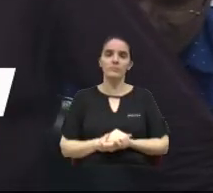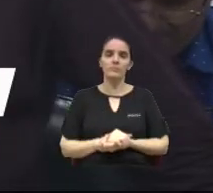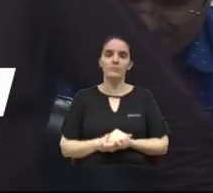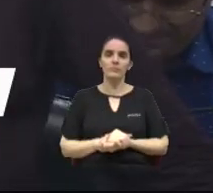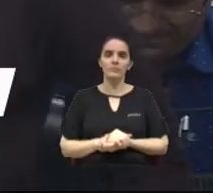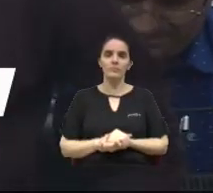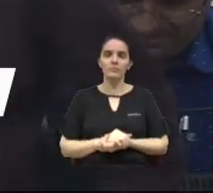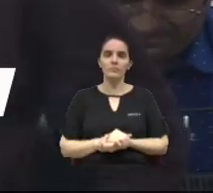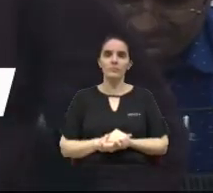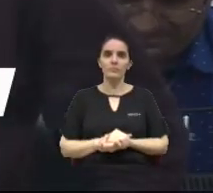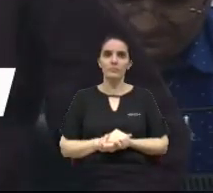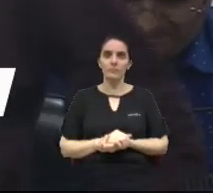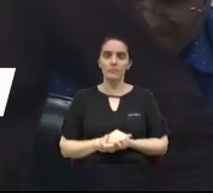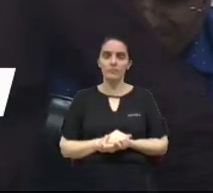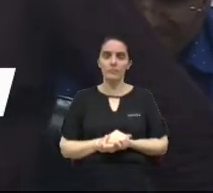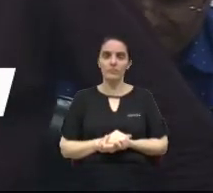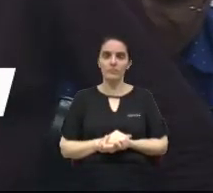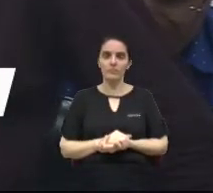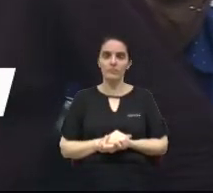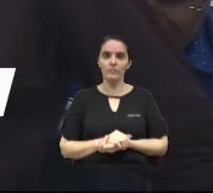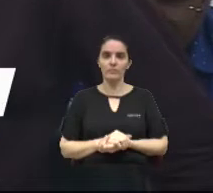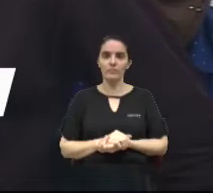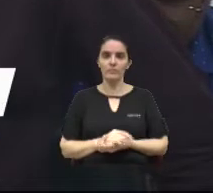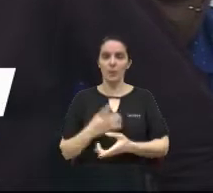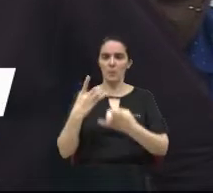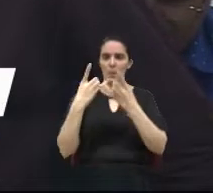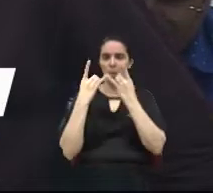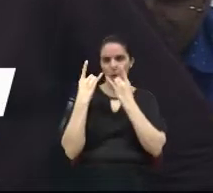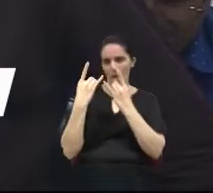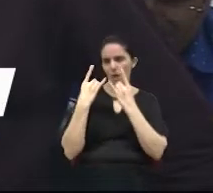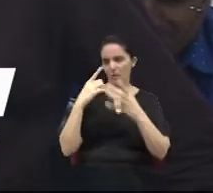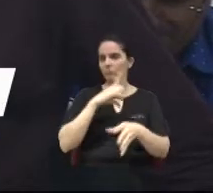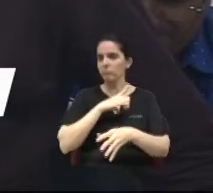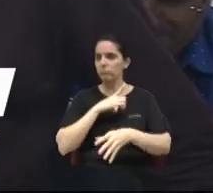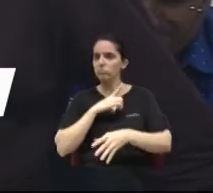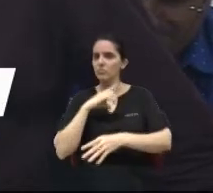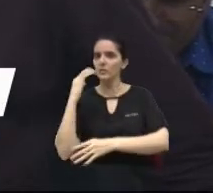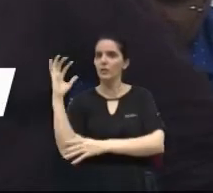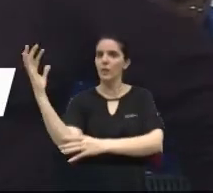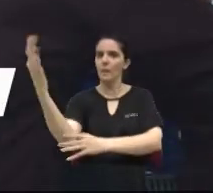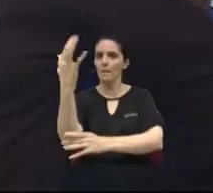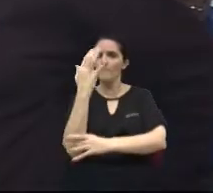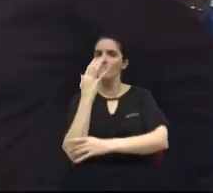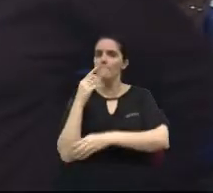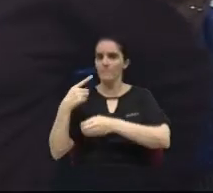ali no parque da cidade. E importante que é